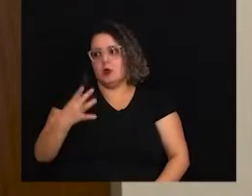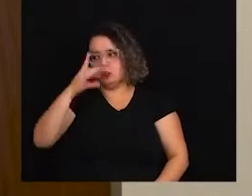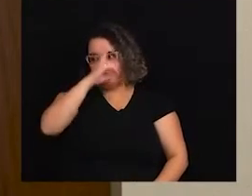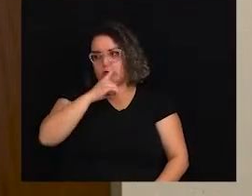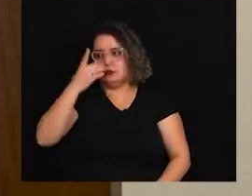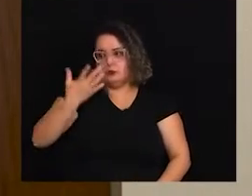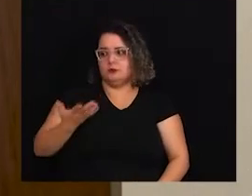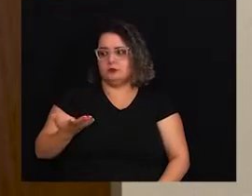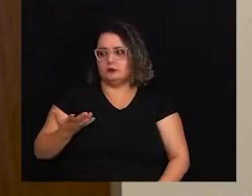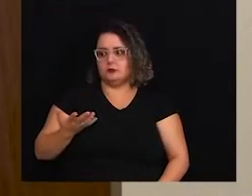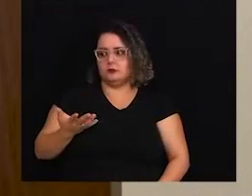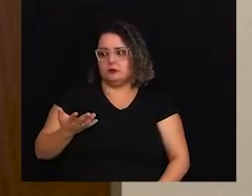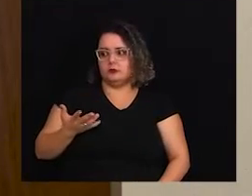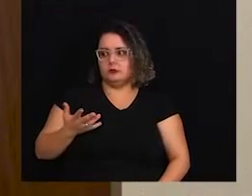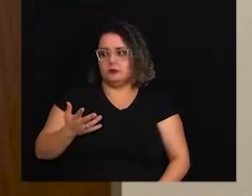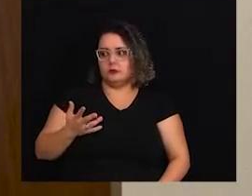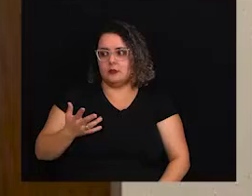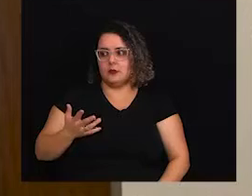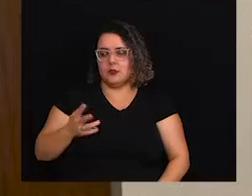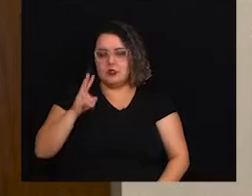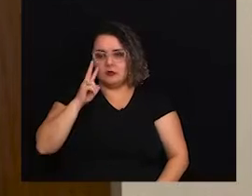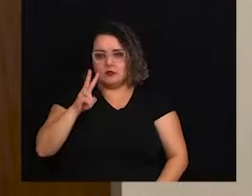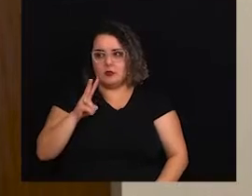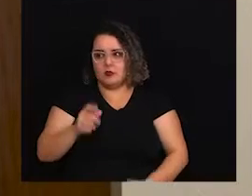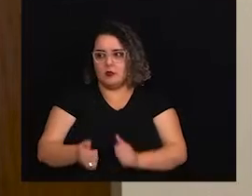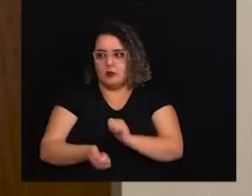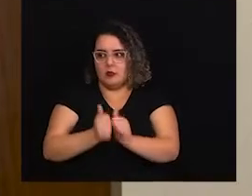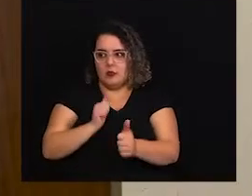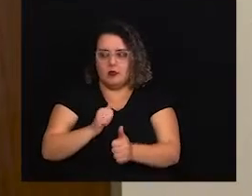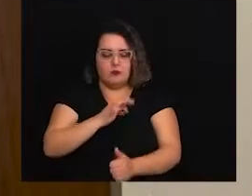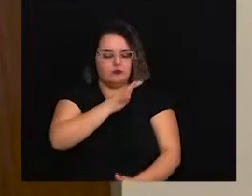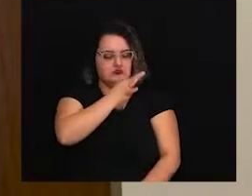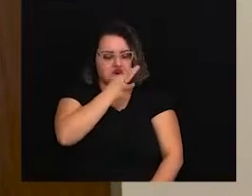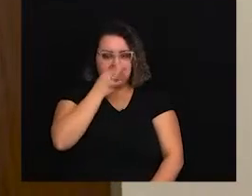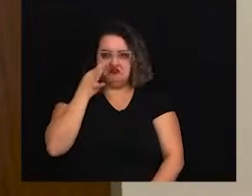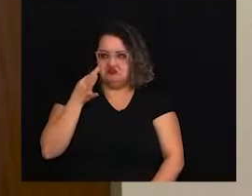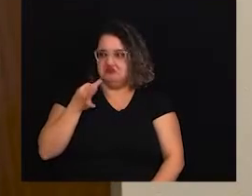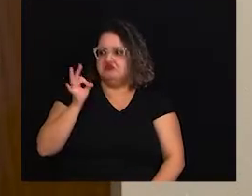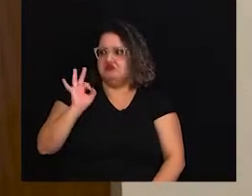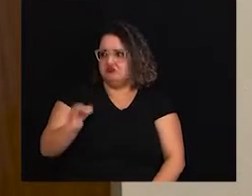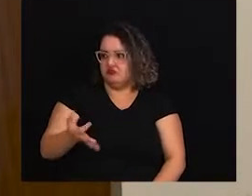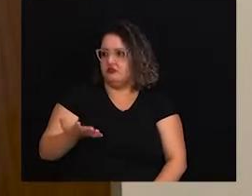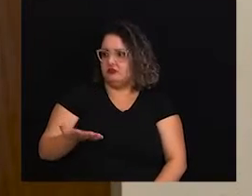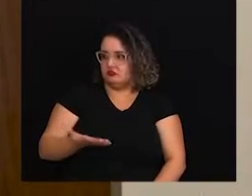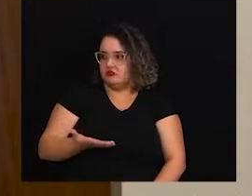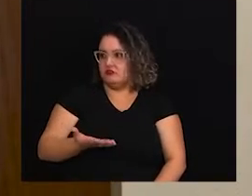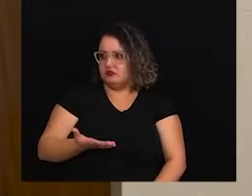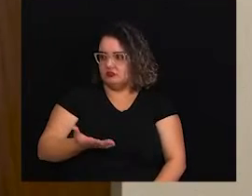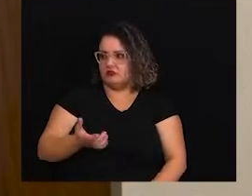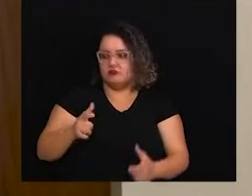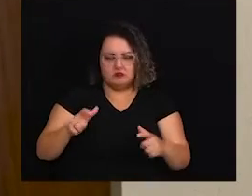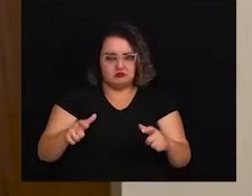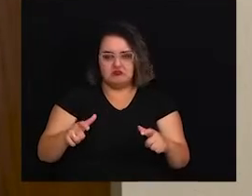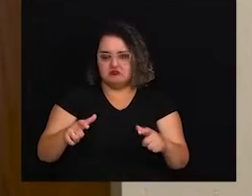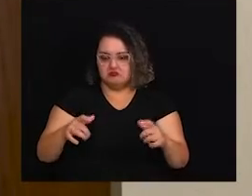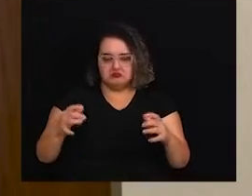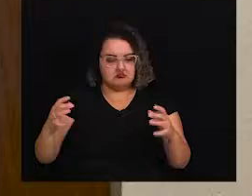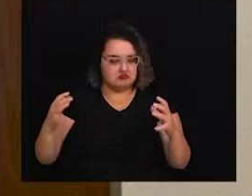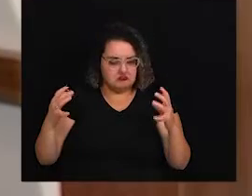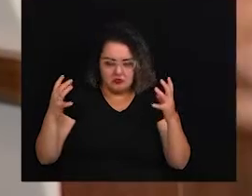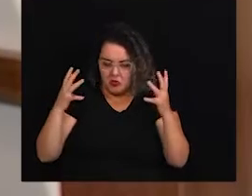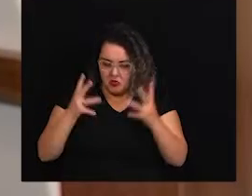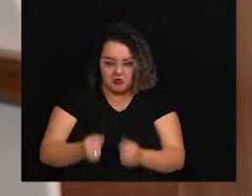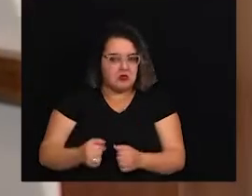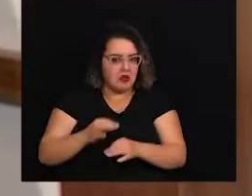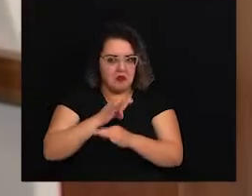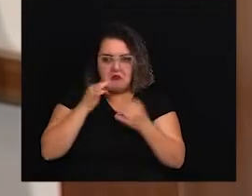Sem dúvida, viu? E olha, se acompanhar um arrozinho aqui, tá excelente. Ótimo também, né? Sem dúvida. Fica assim um prato super completo,